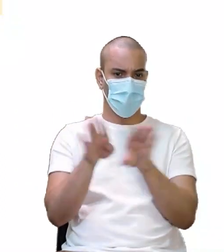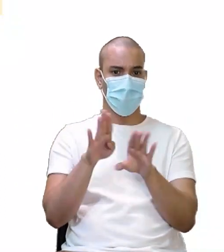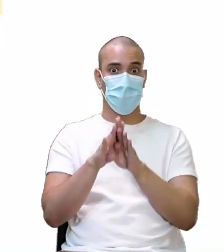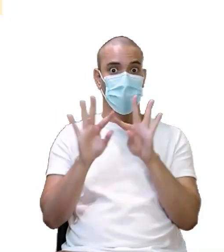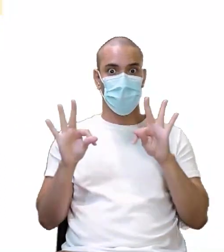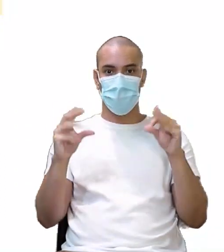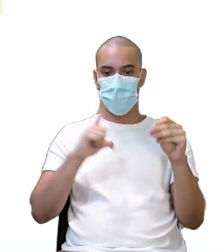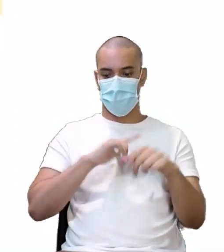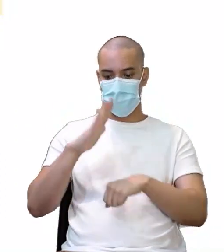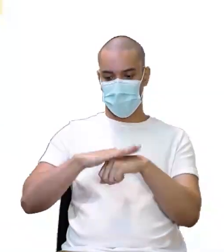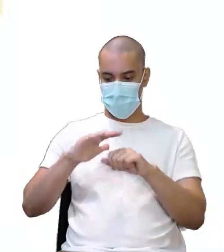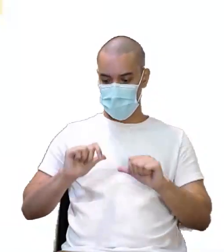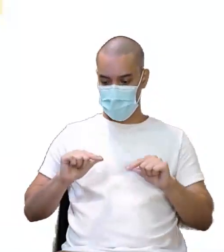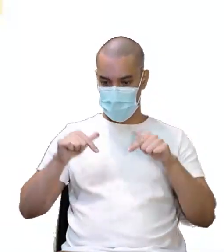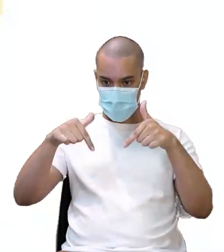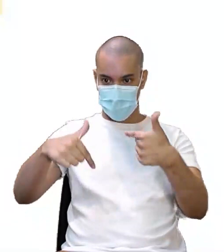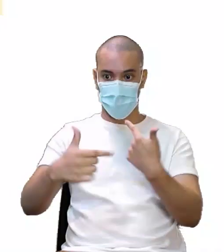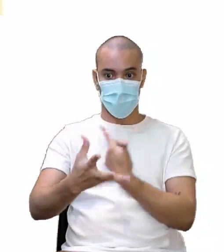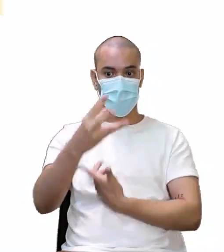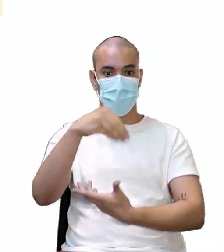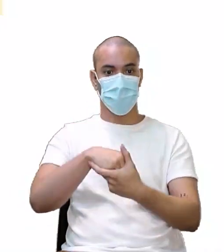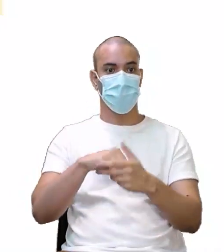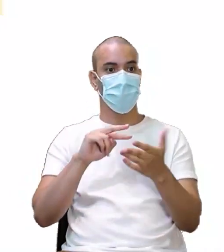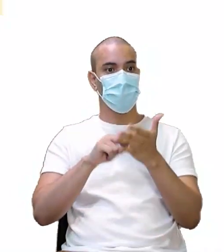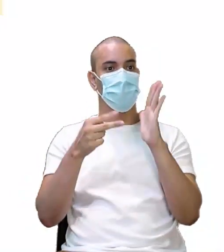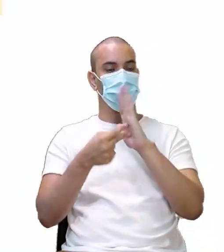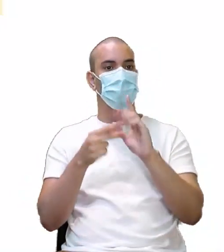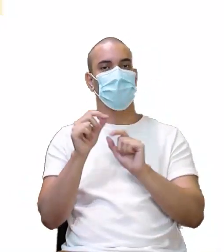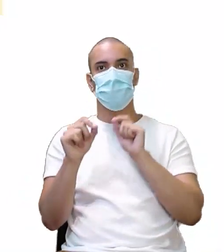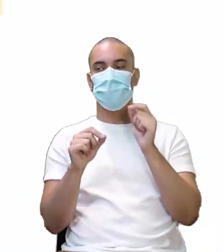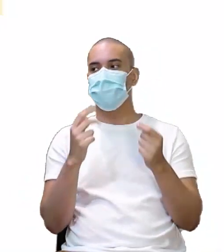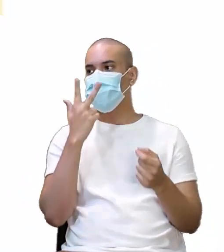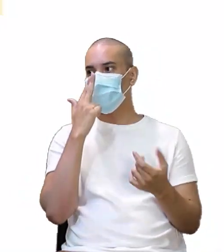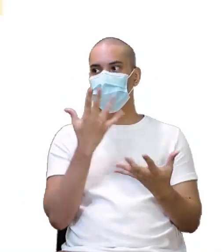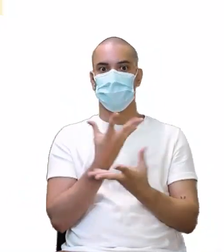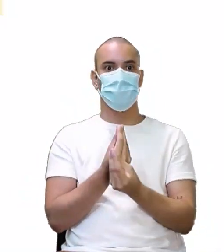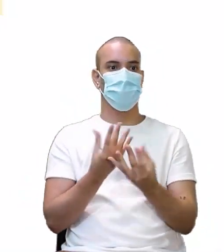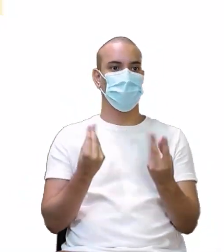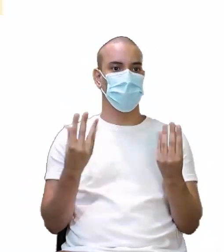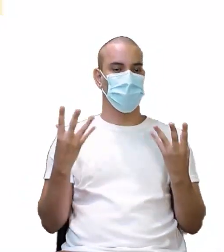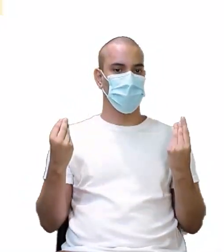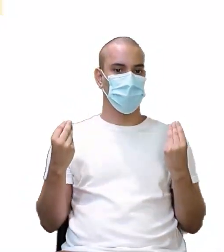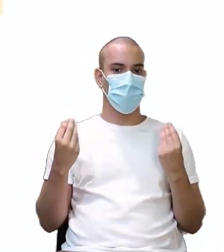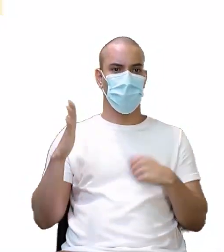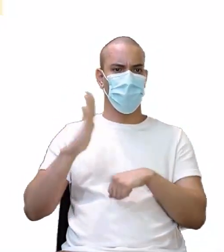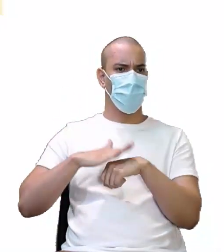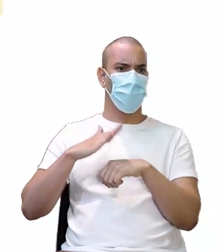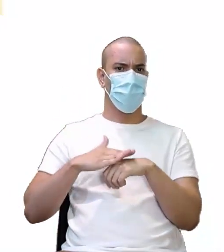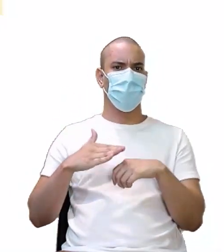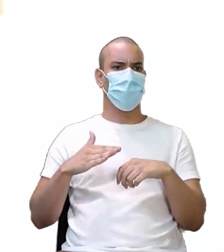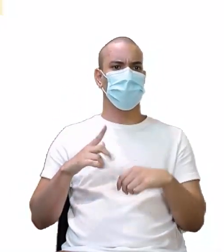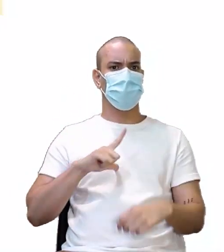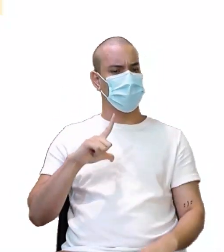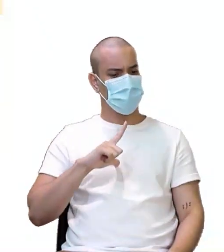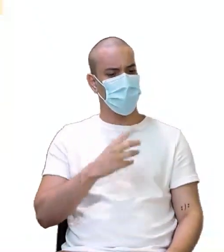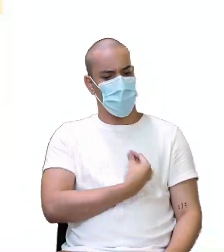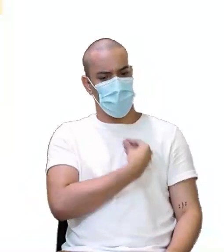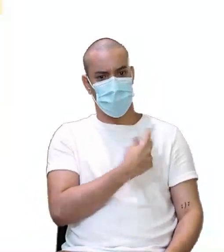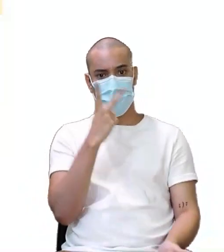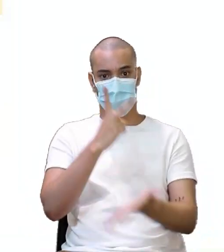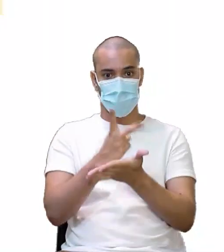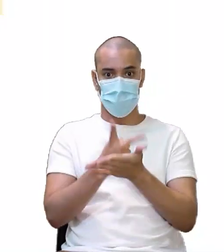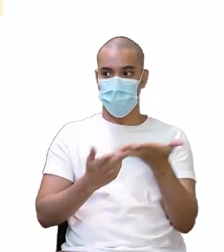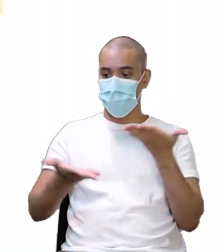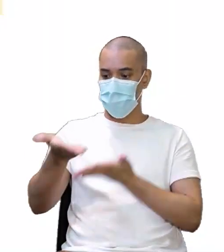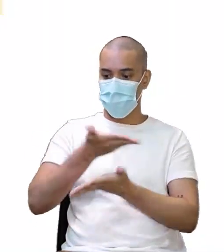uma ação muito, como é que eu vou dizer, atuante, né, na